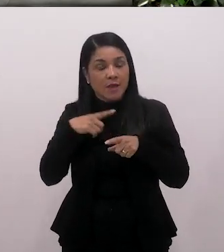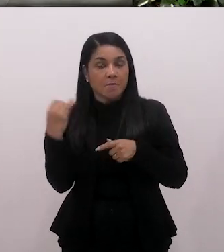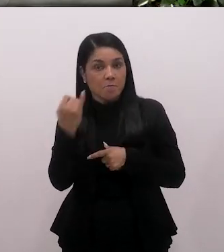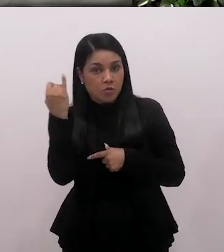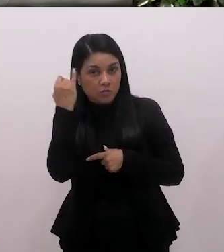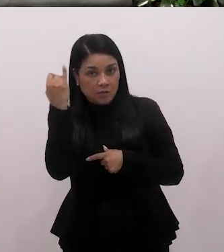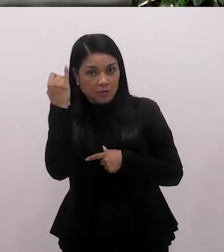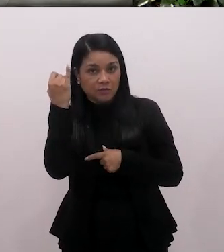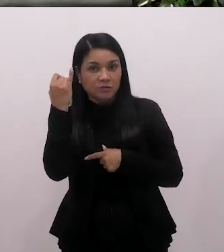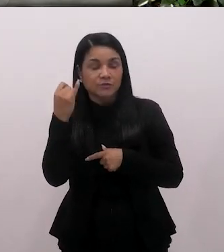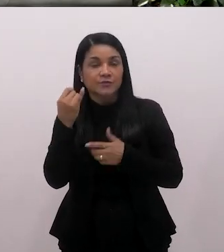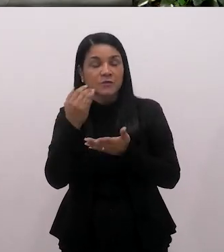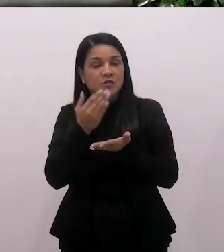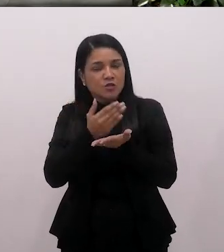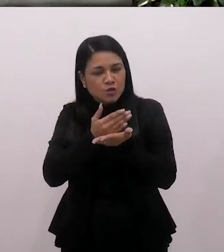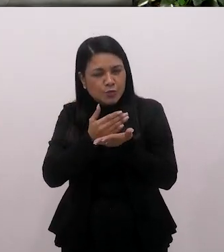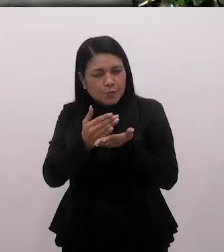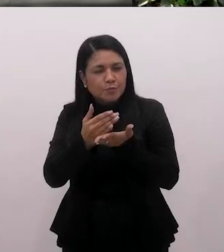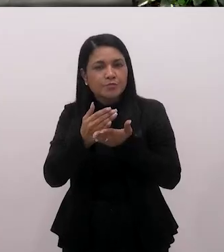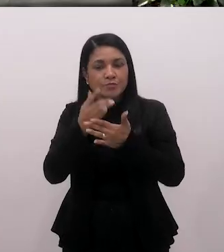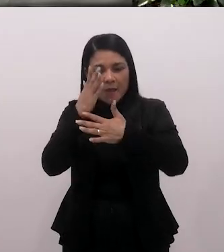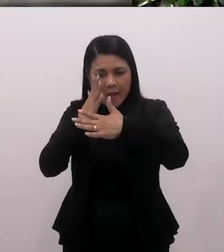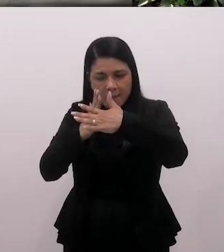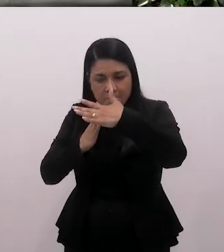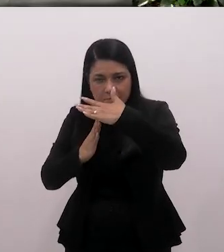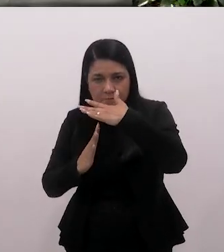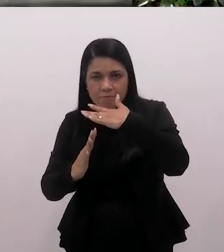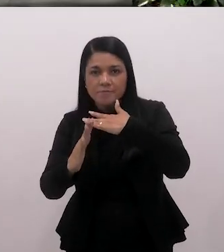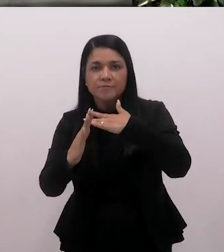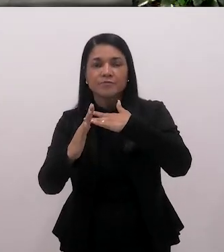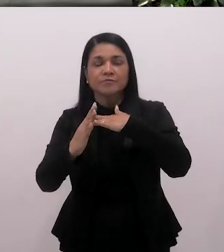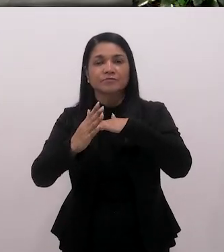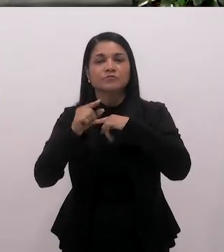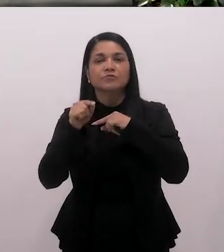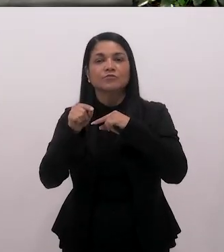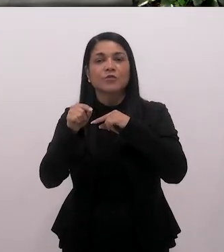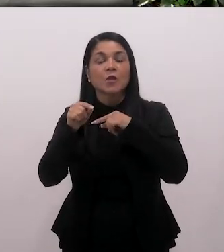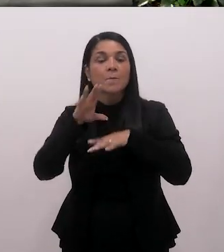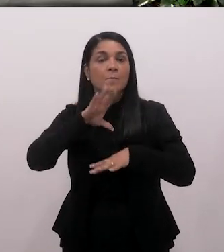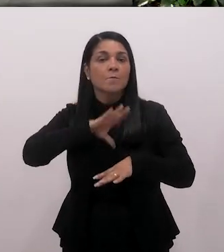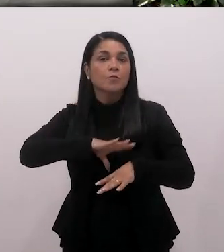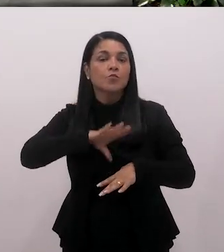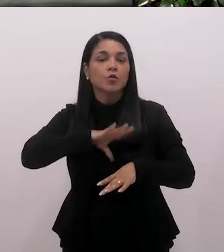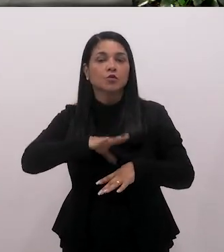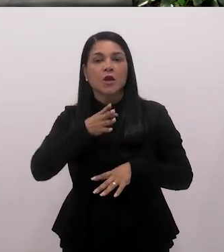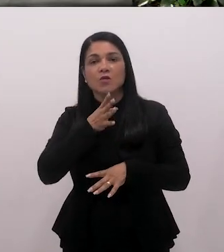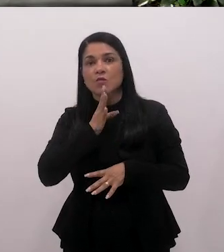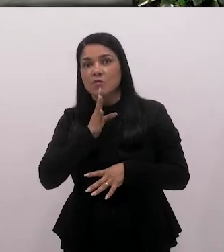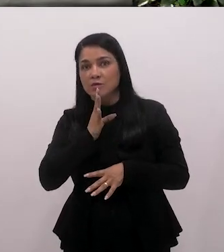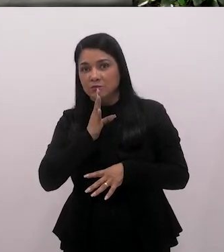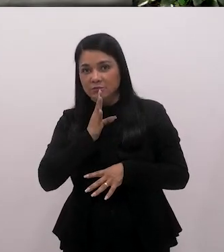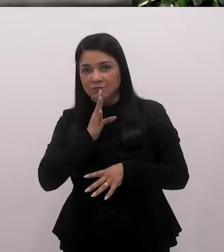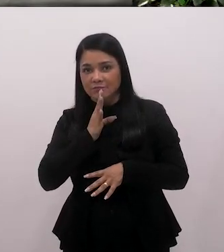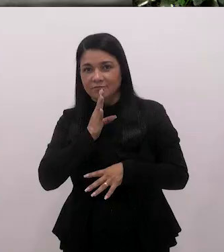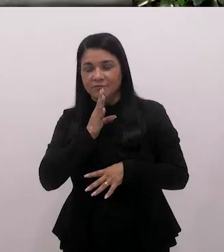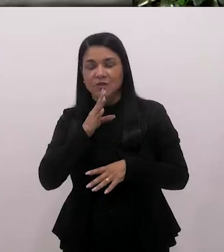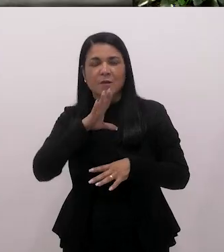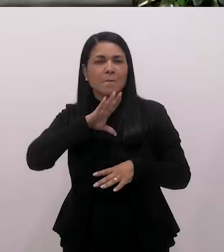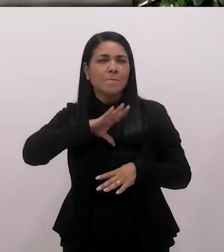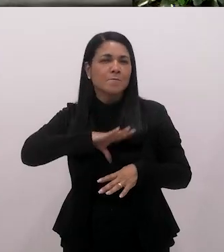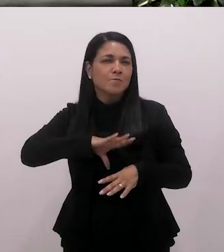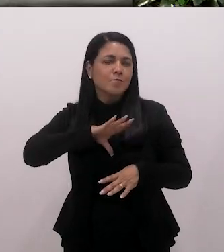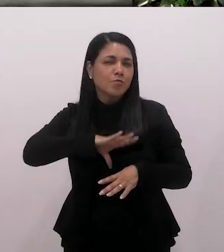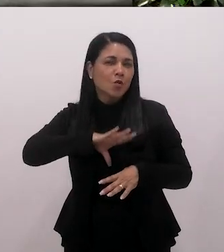fundo estes primeiros imigrantes levam sempre Portugal que eles conheceram. Sim. E que muitas vezes é um